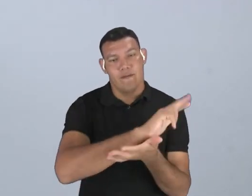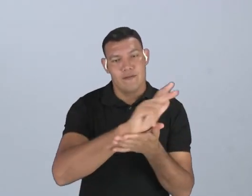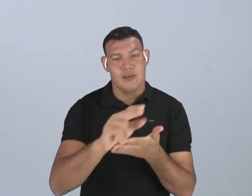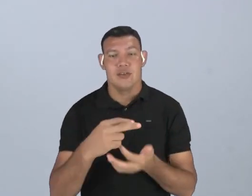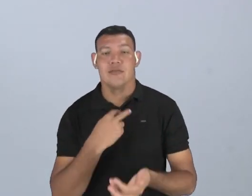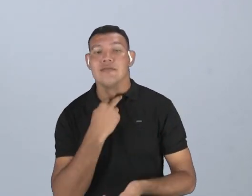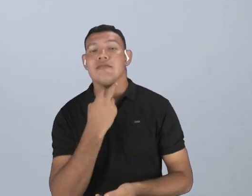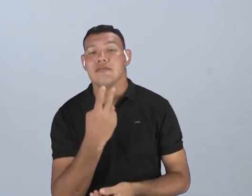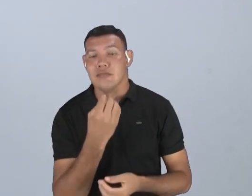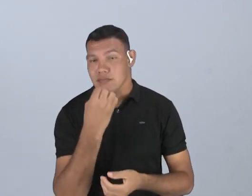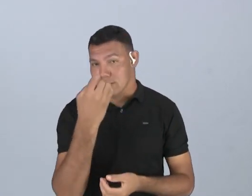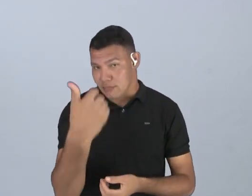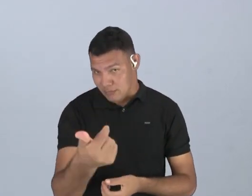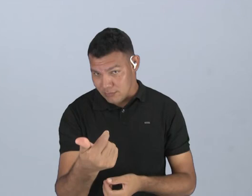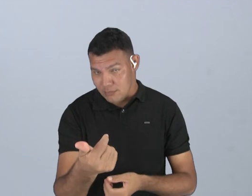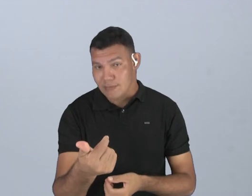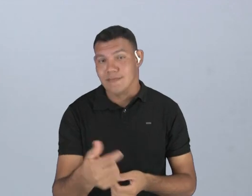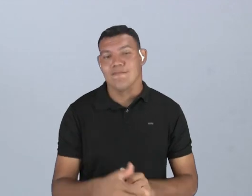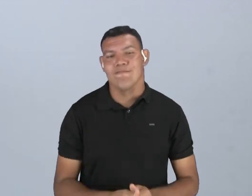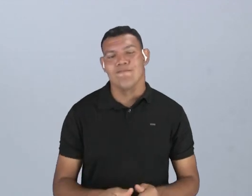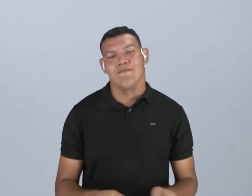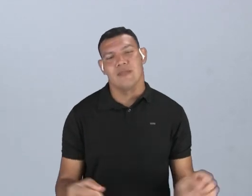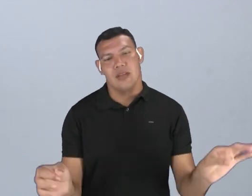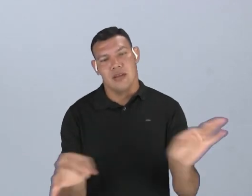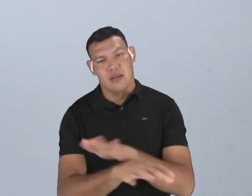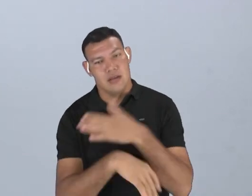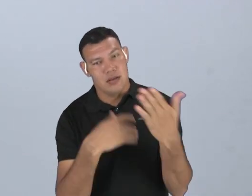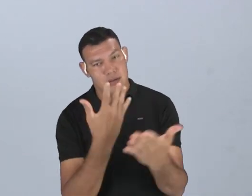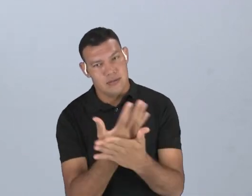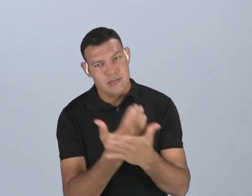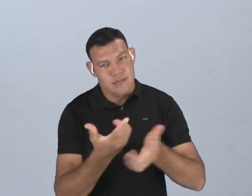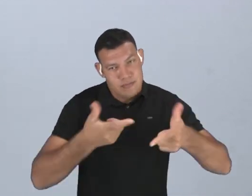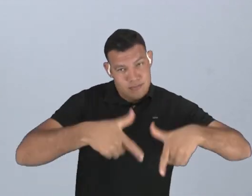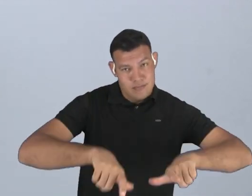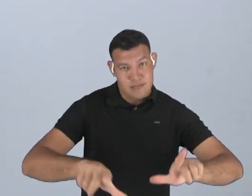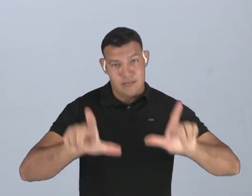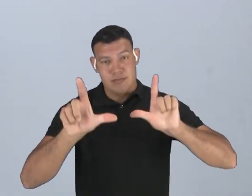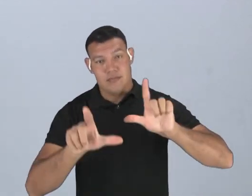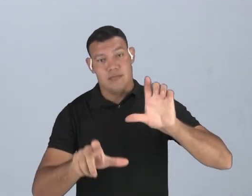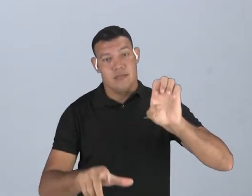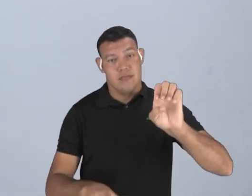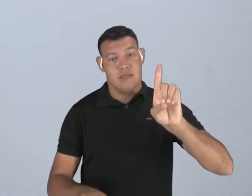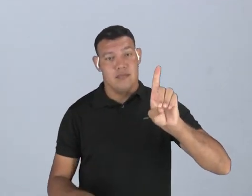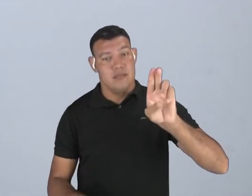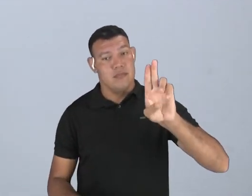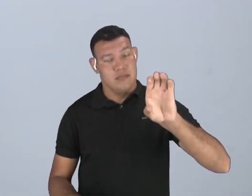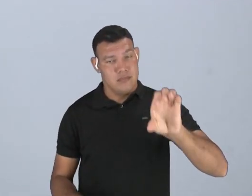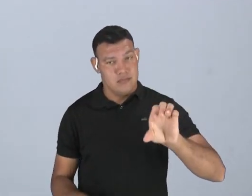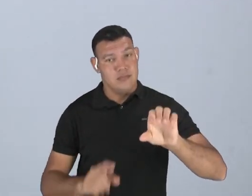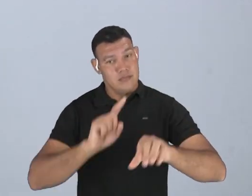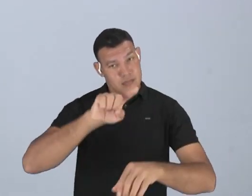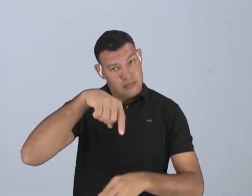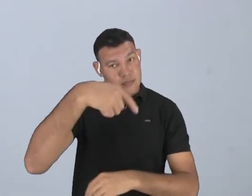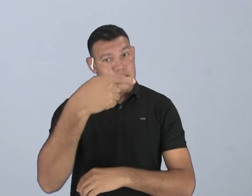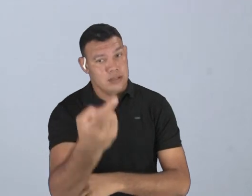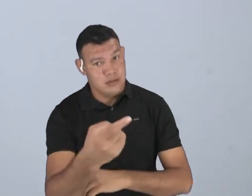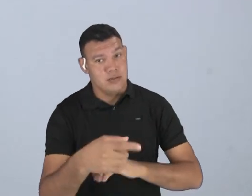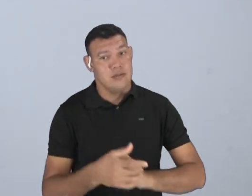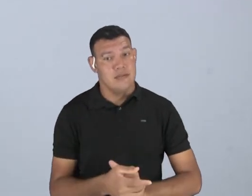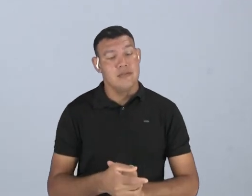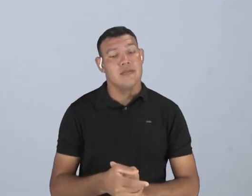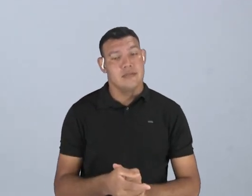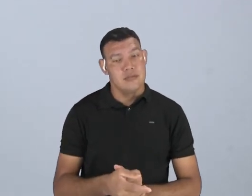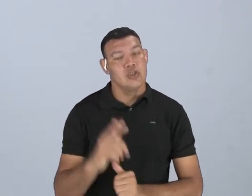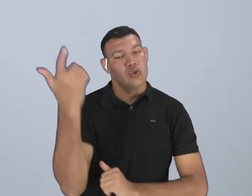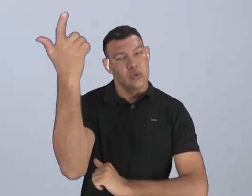bom? Ficamos por aqui, acessem a plataforma e depois vocês recorram